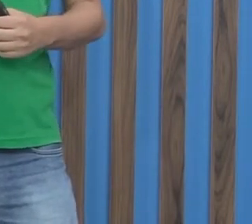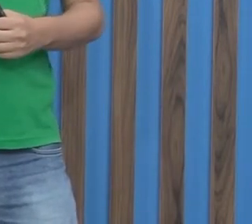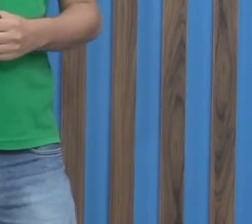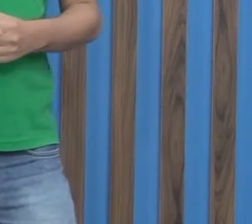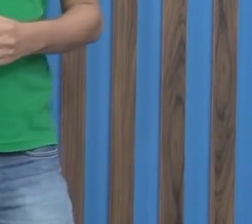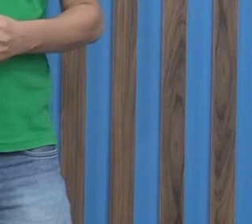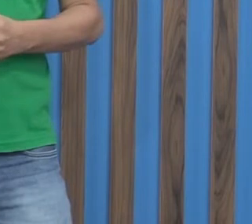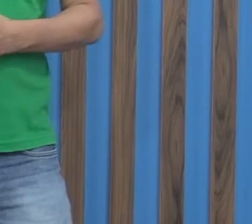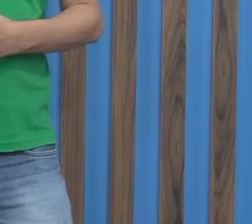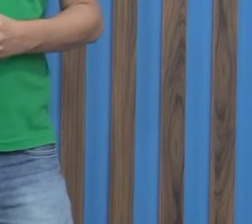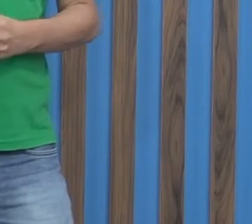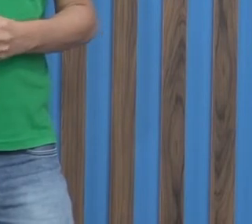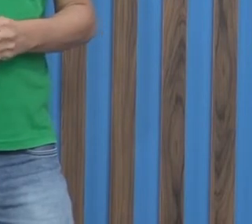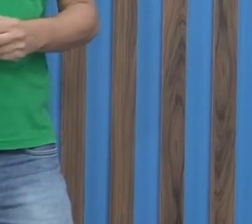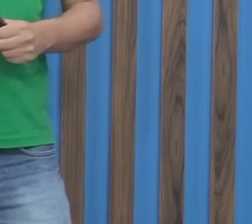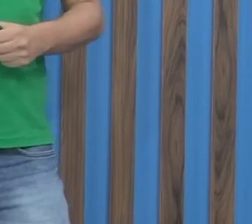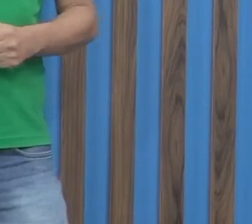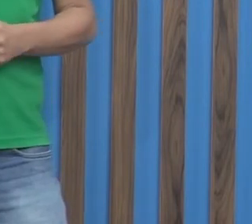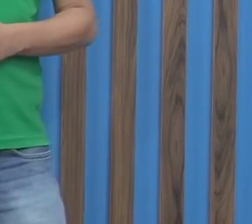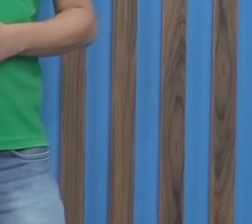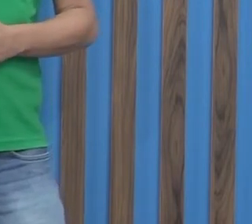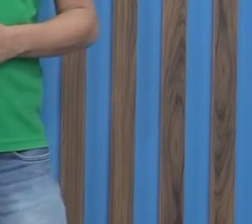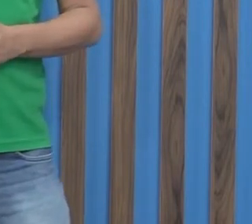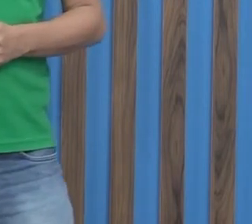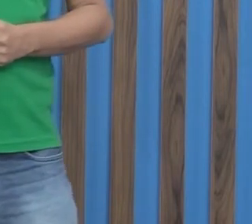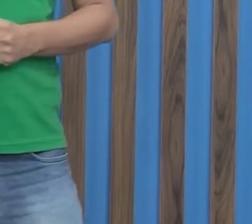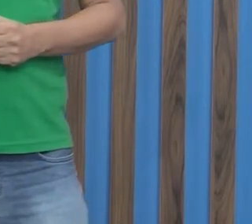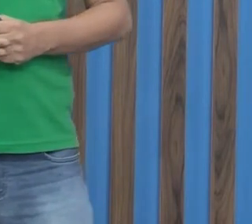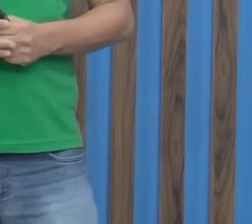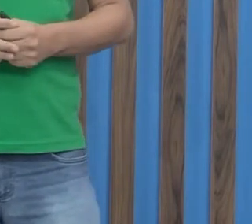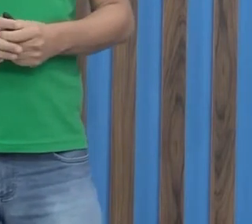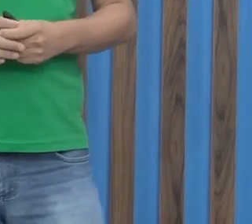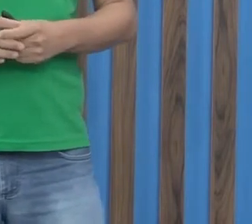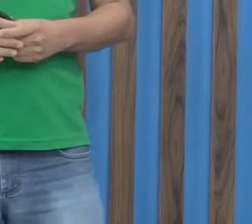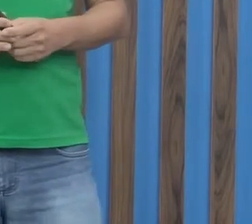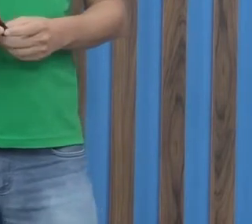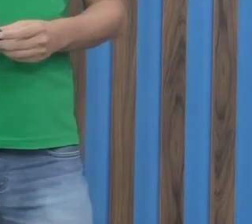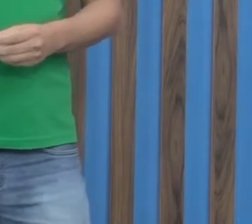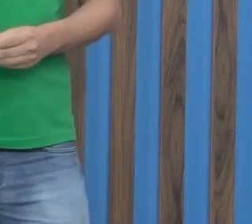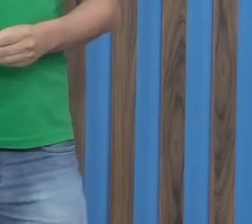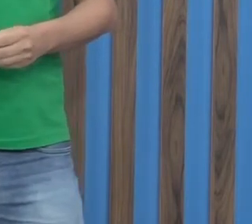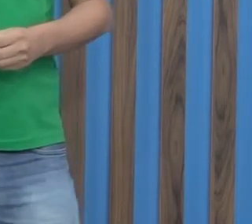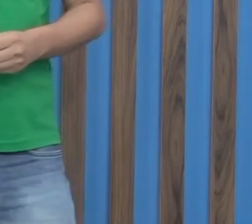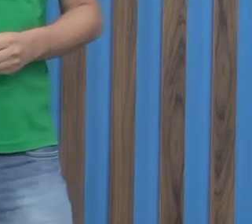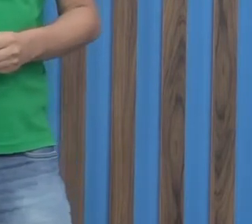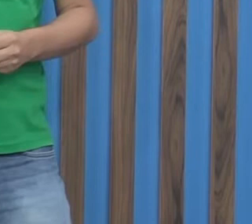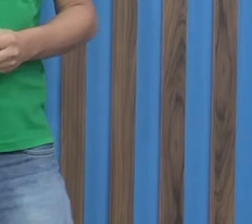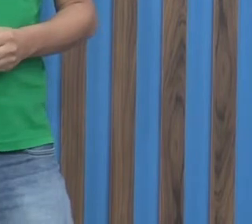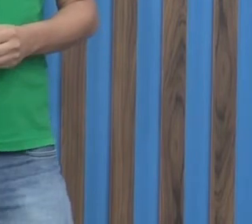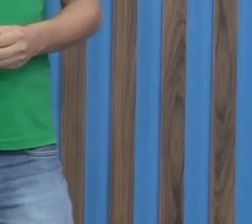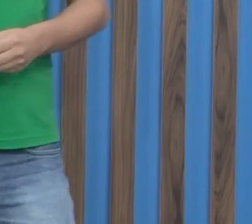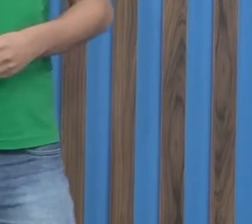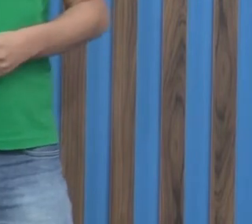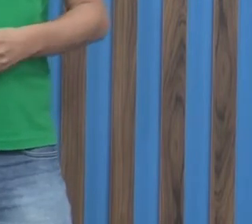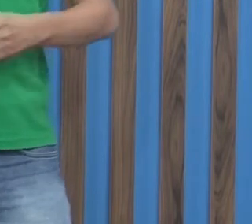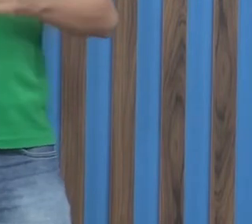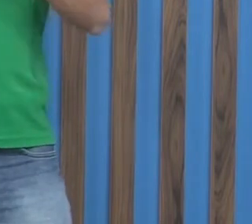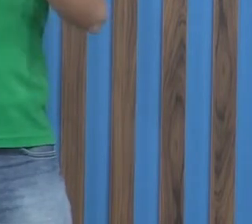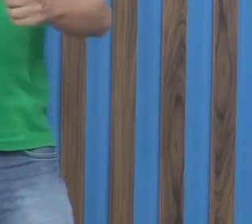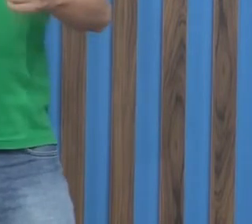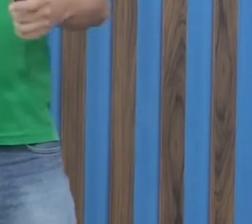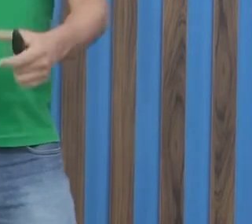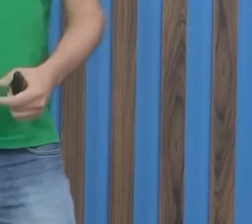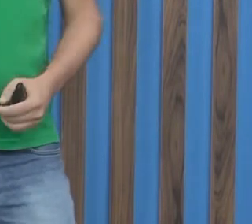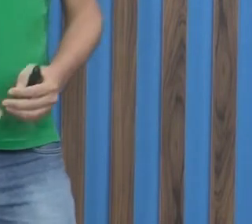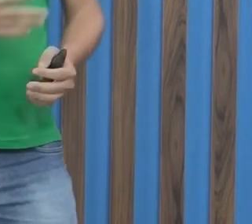o fim da Guerra Fria. Então, na nossa aula de hoje, eu estou acompanhado pelo professor Luciano. Enfim, nas nossas